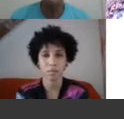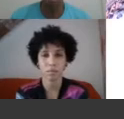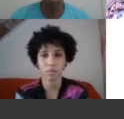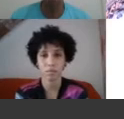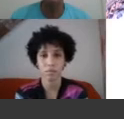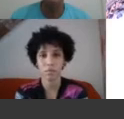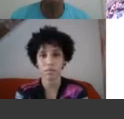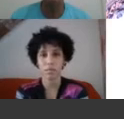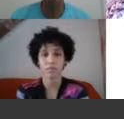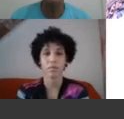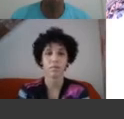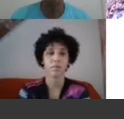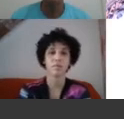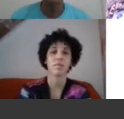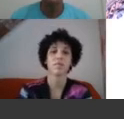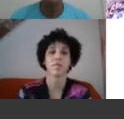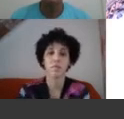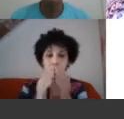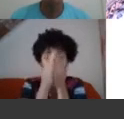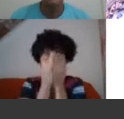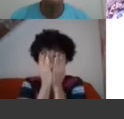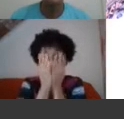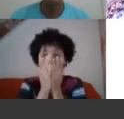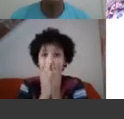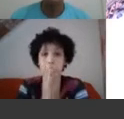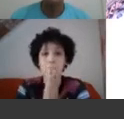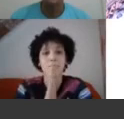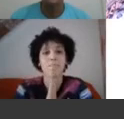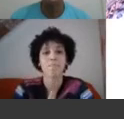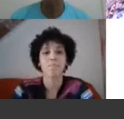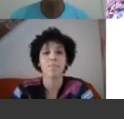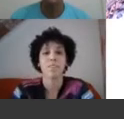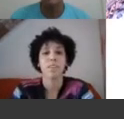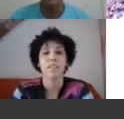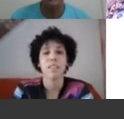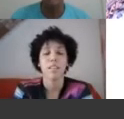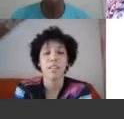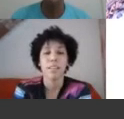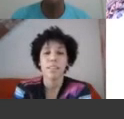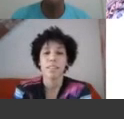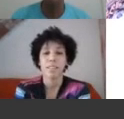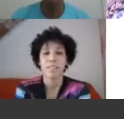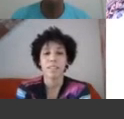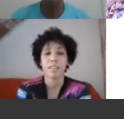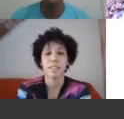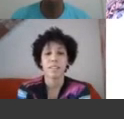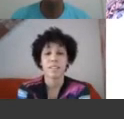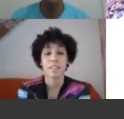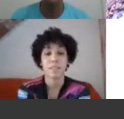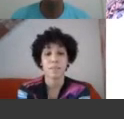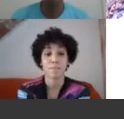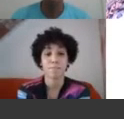na Bahia, no âmbito municipal, onde impacta consideravelmente alguns trabalhos